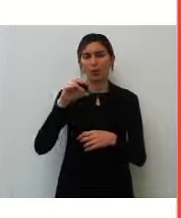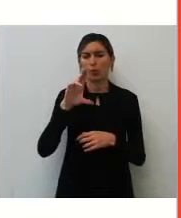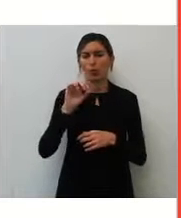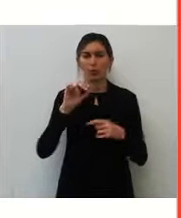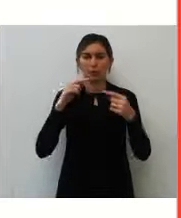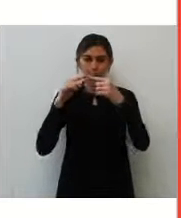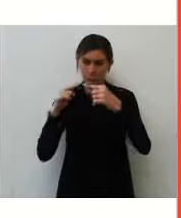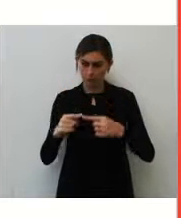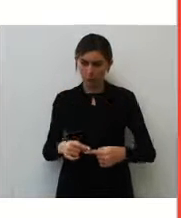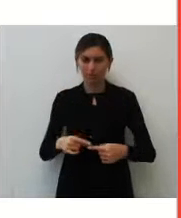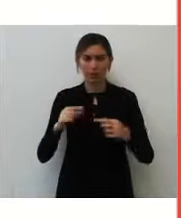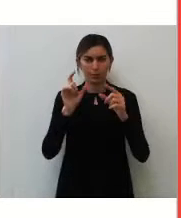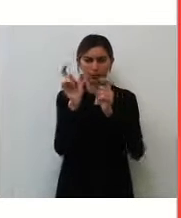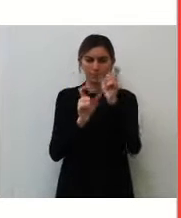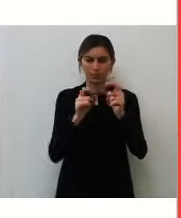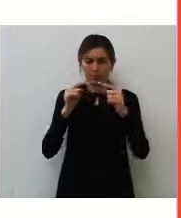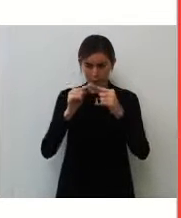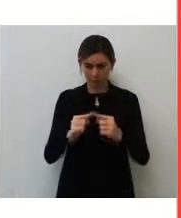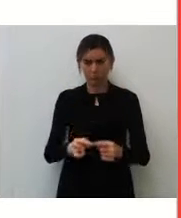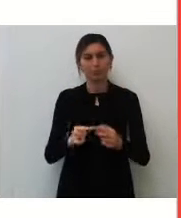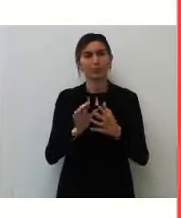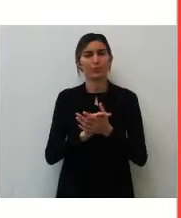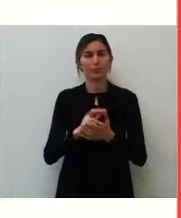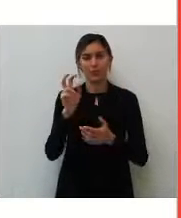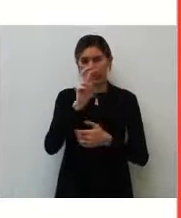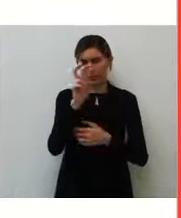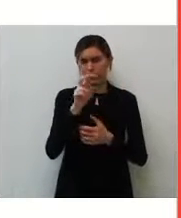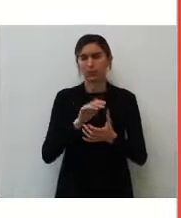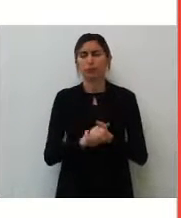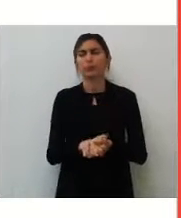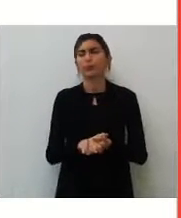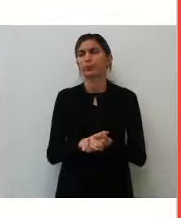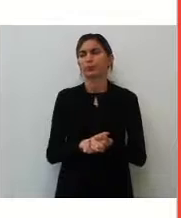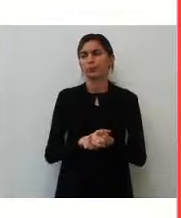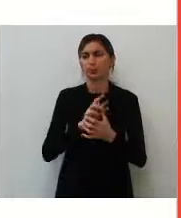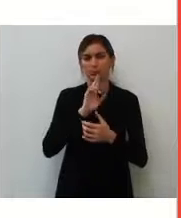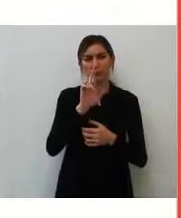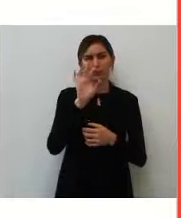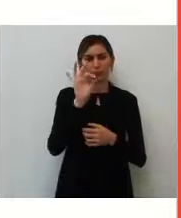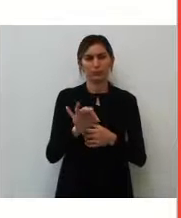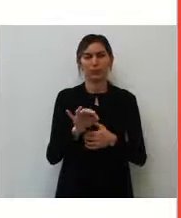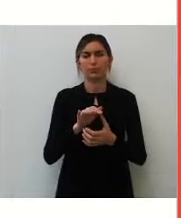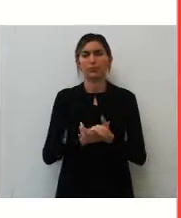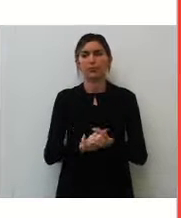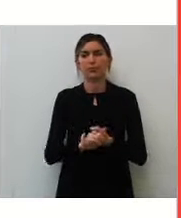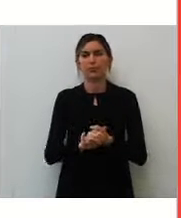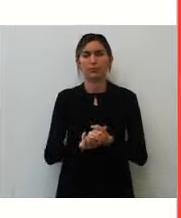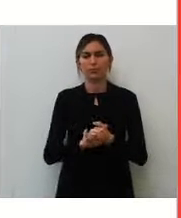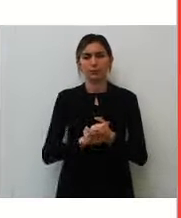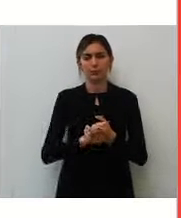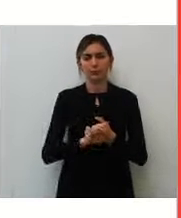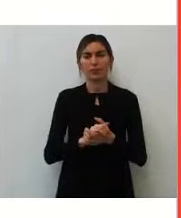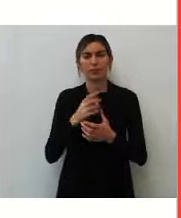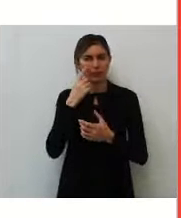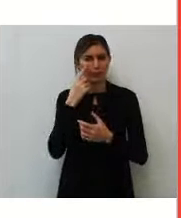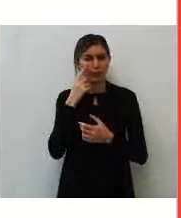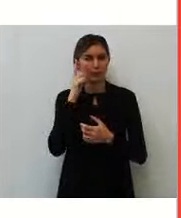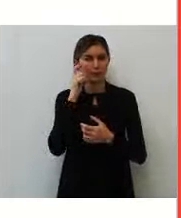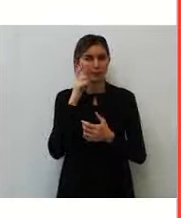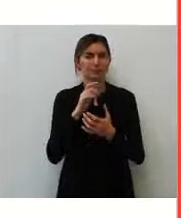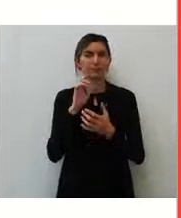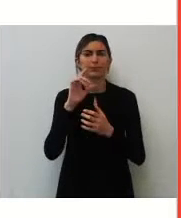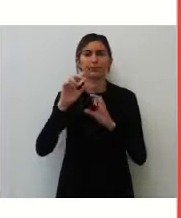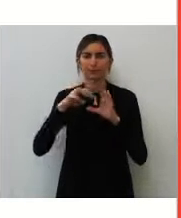pessoal e quem tá questão qual é a resposta certa manda aqui no instagram vamos ver se